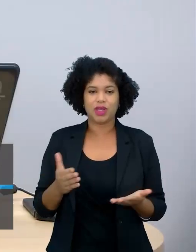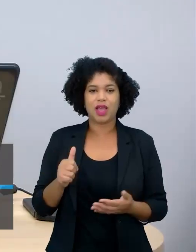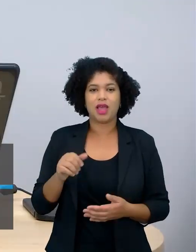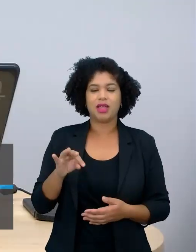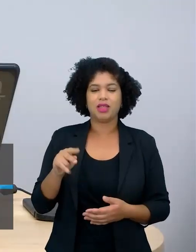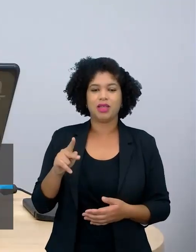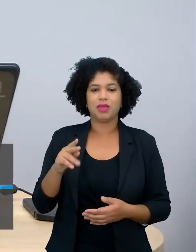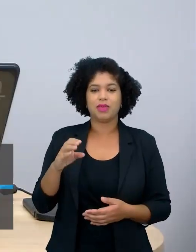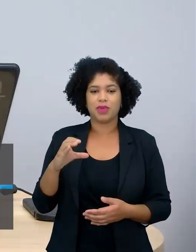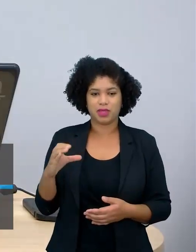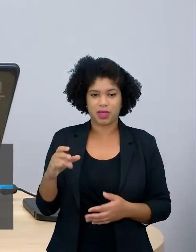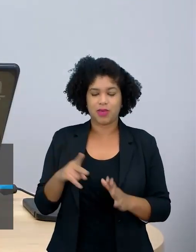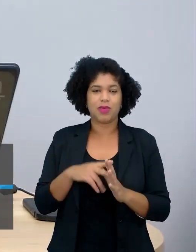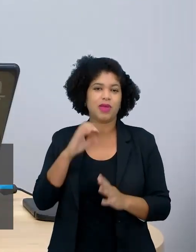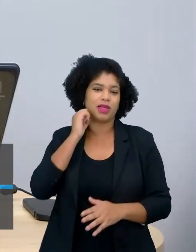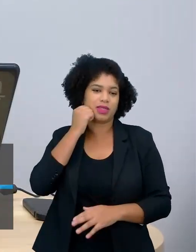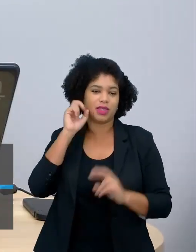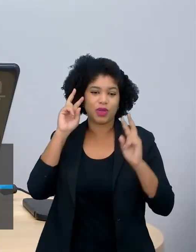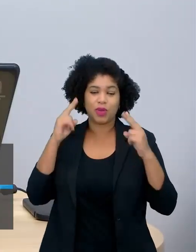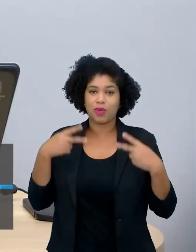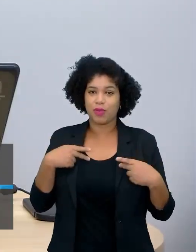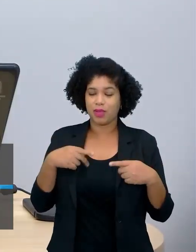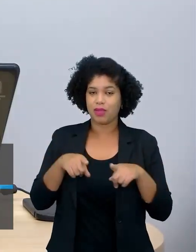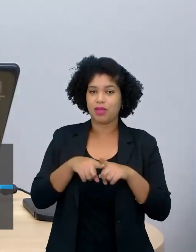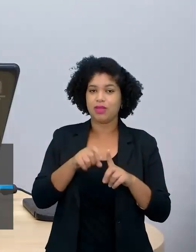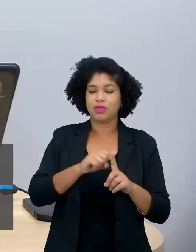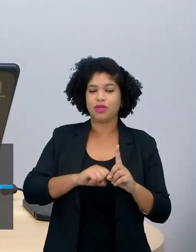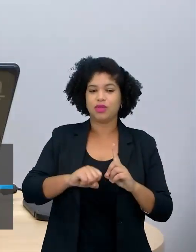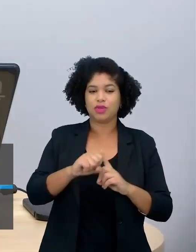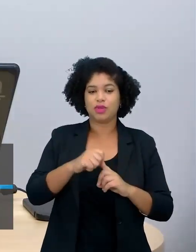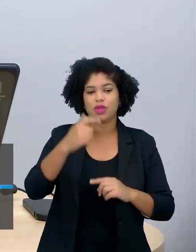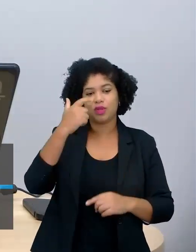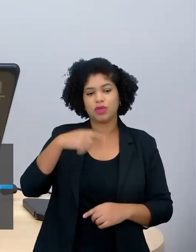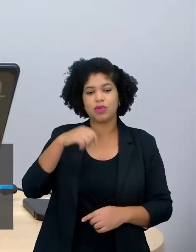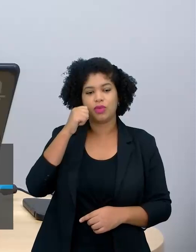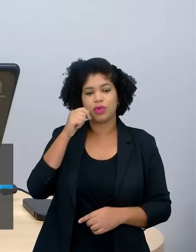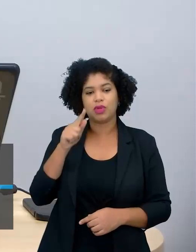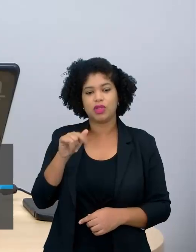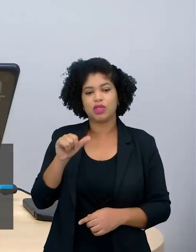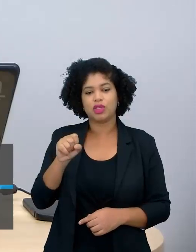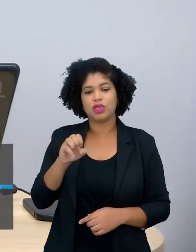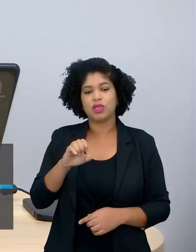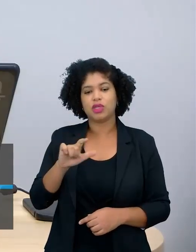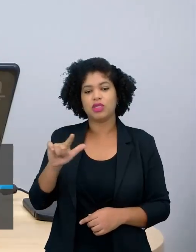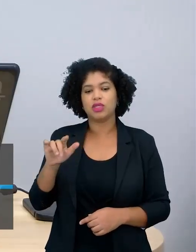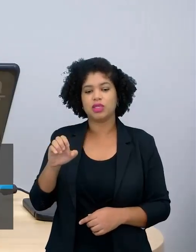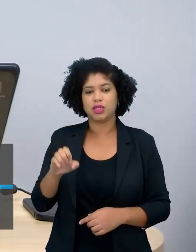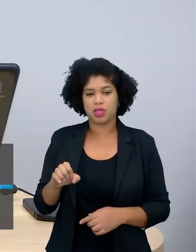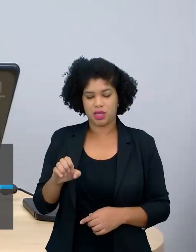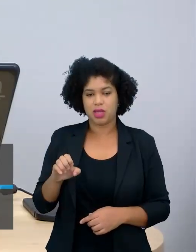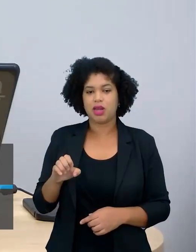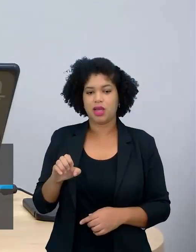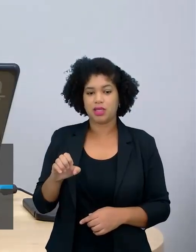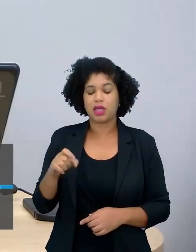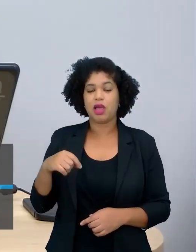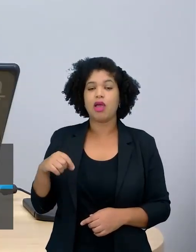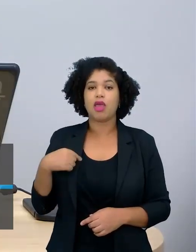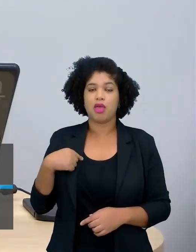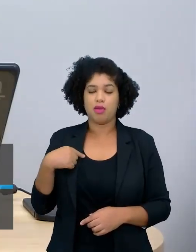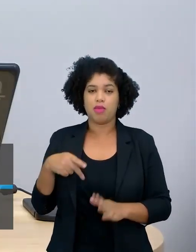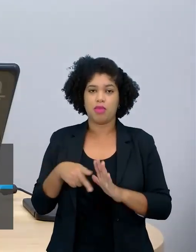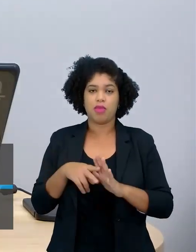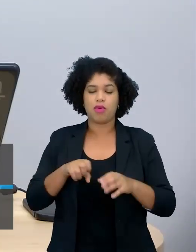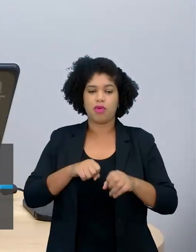de Ciências Humanas e Sociais Aplicadas. E sou a Gisele Teles, como o professor Ademir falou, formadora aqui da EFAP. E hoje